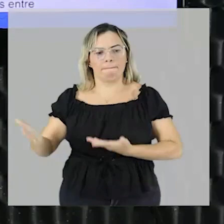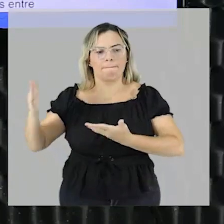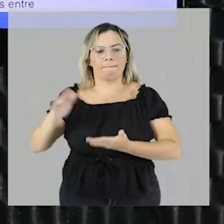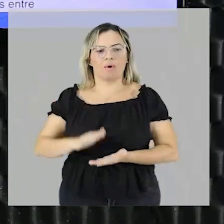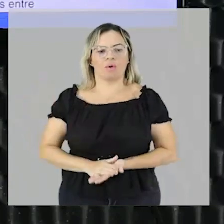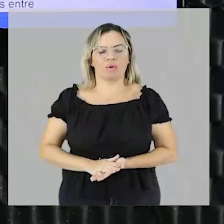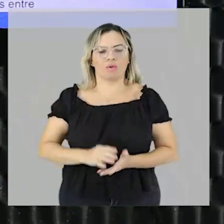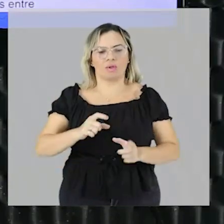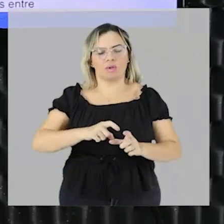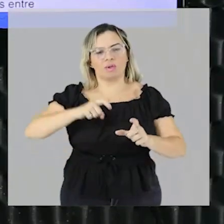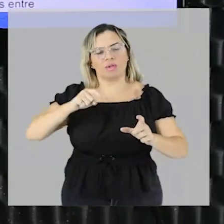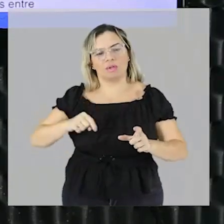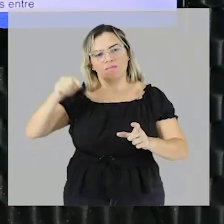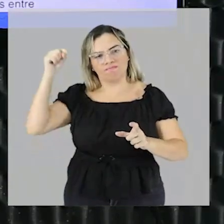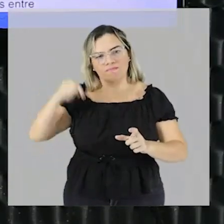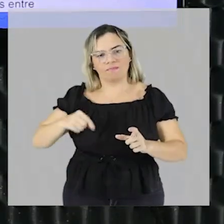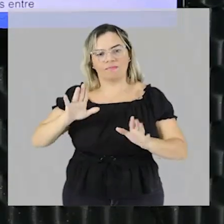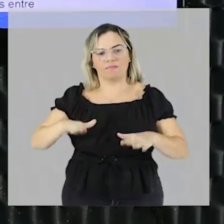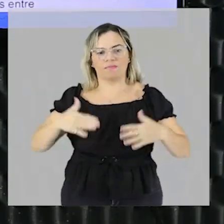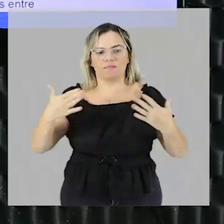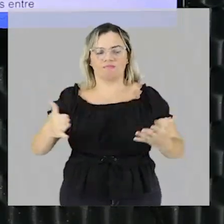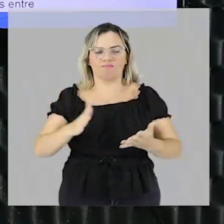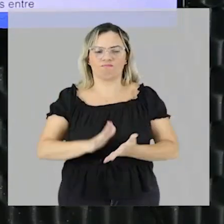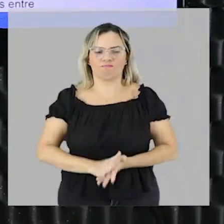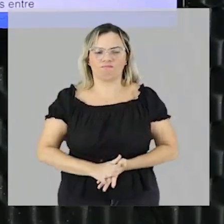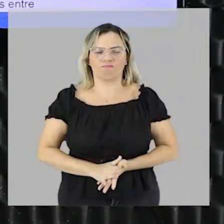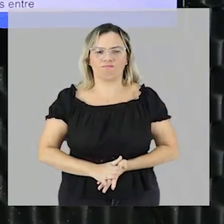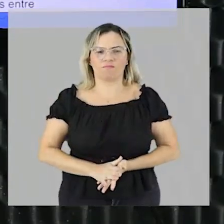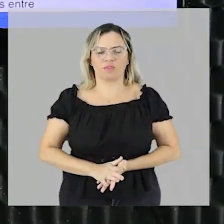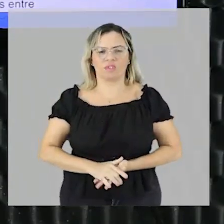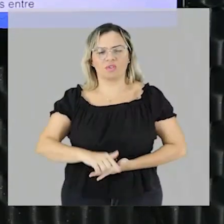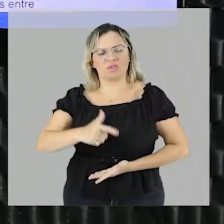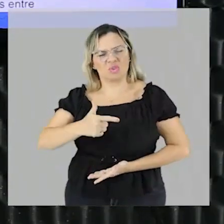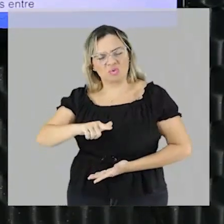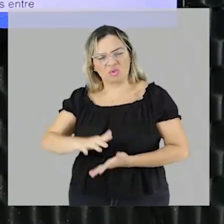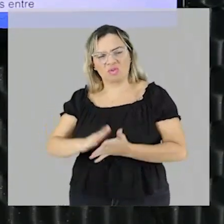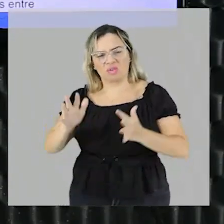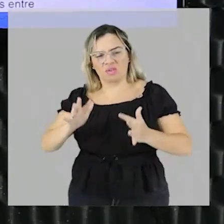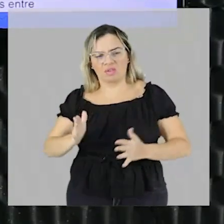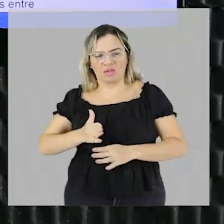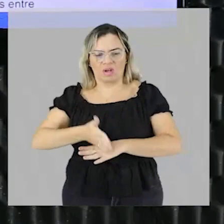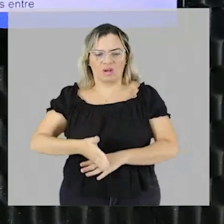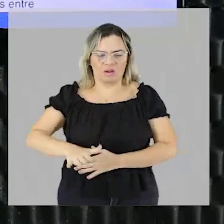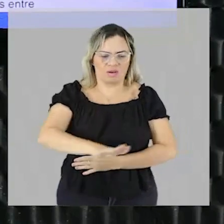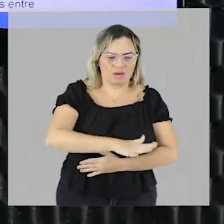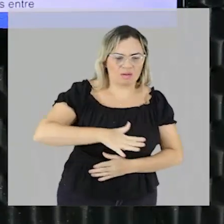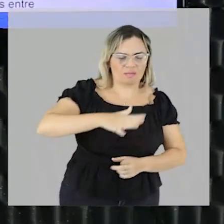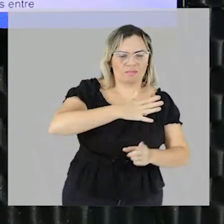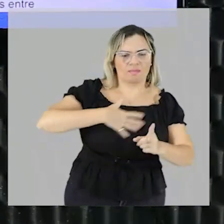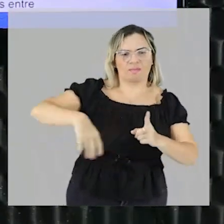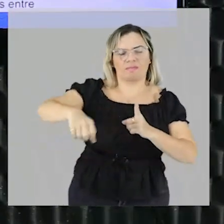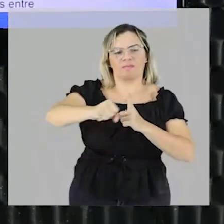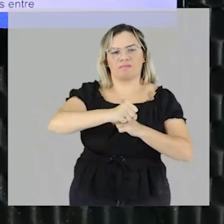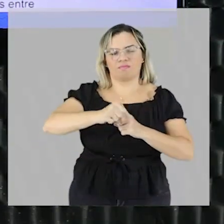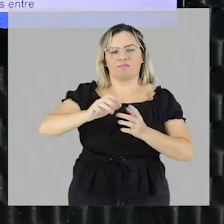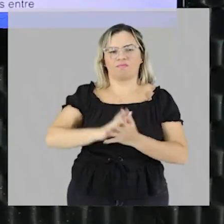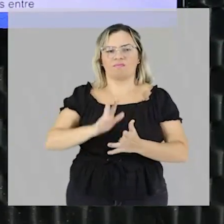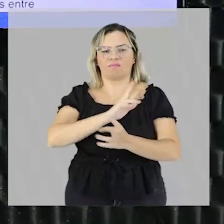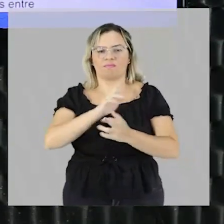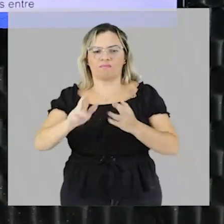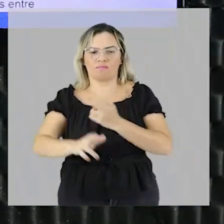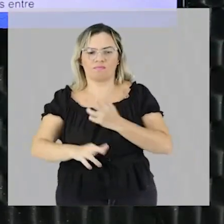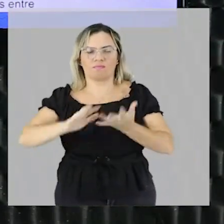descontentamento geral, indivíduos participando, setores da sociedade envolvidos com